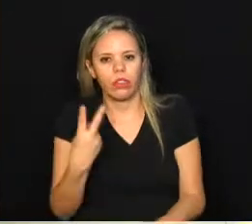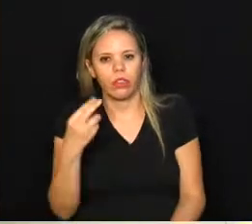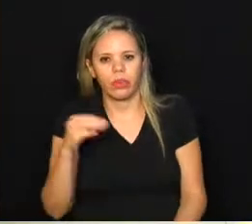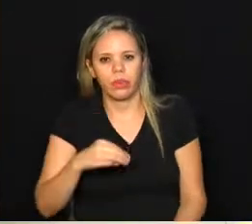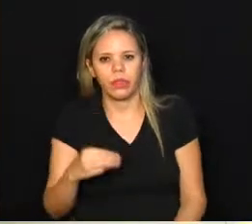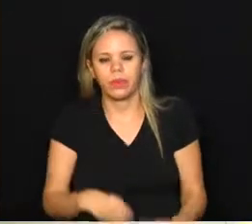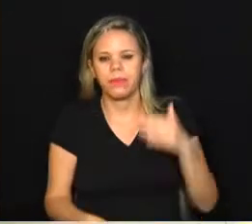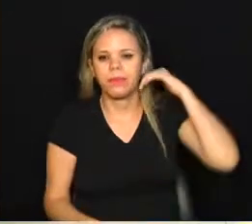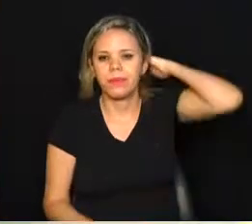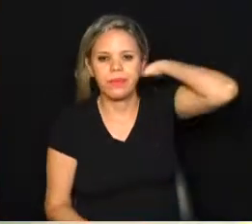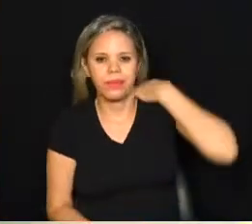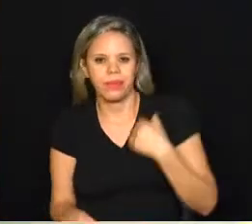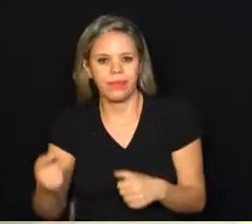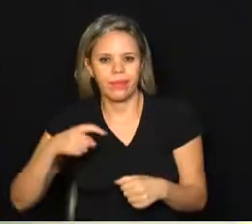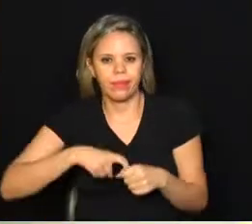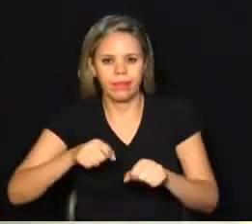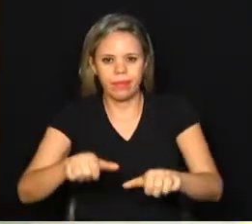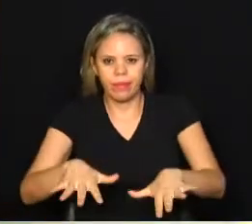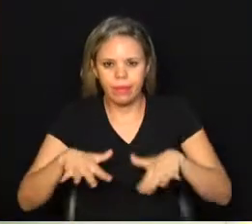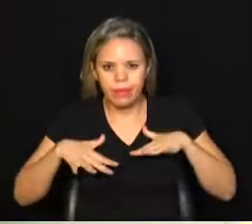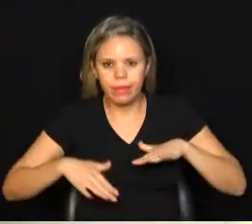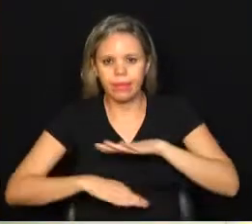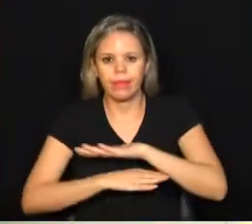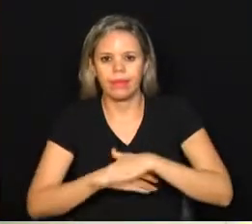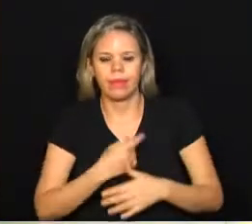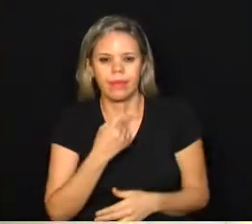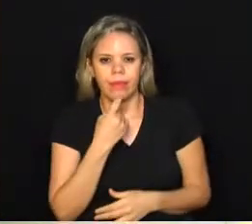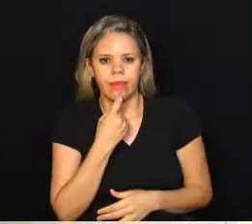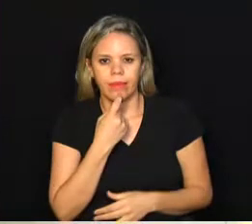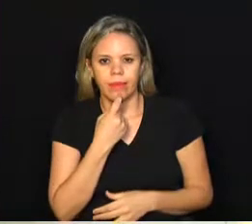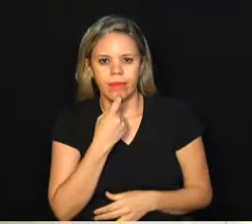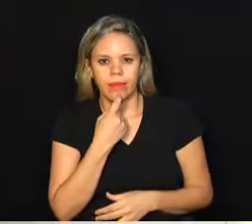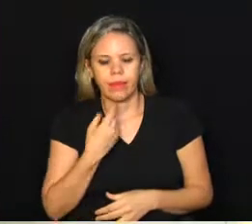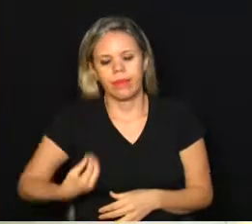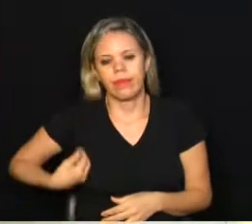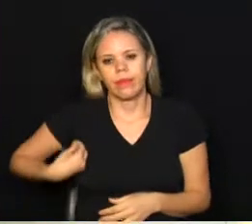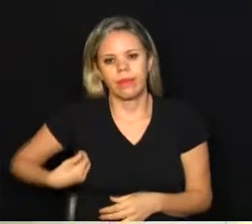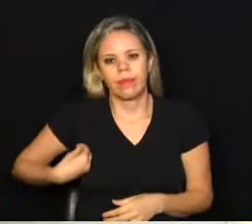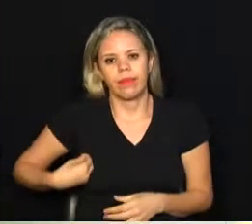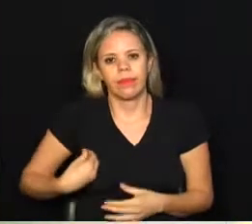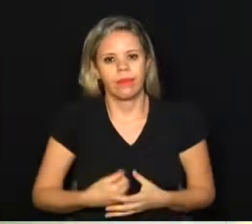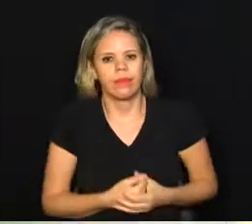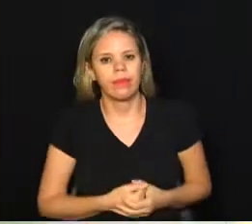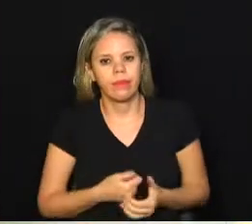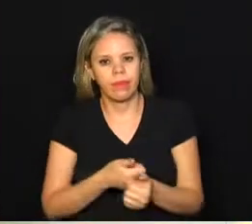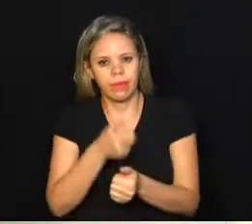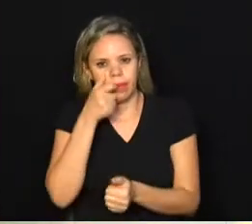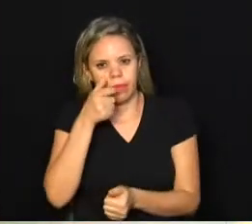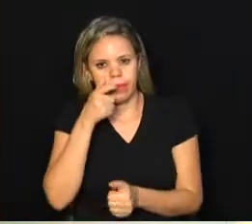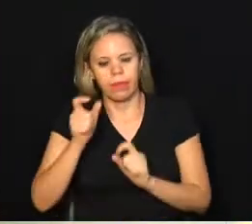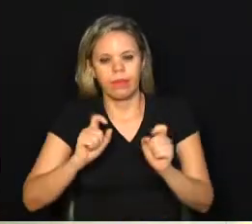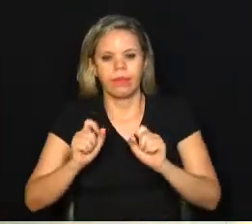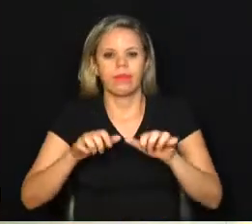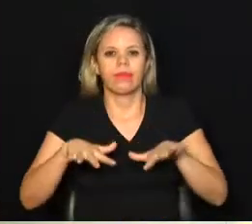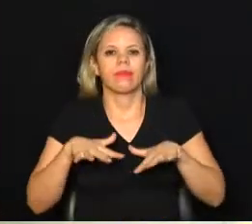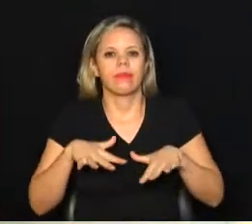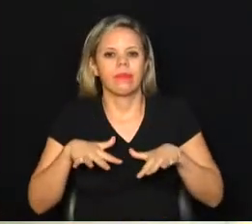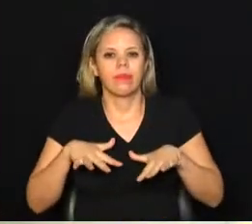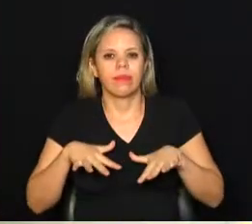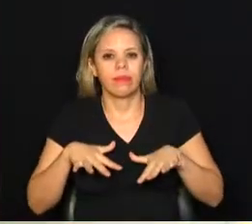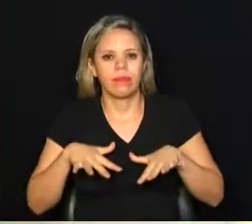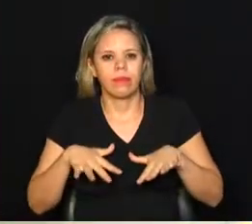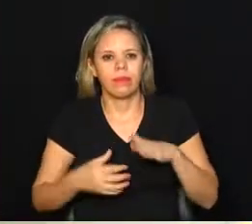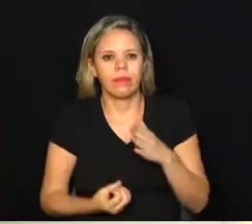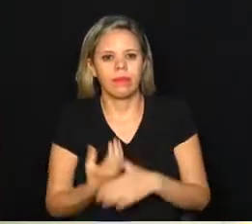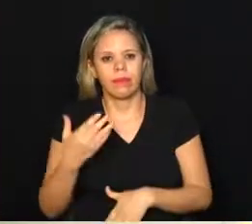16h02. Estamos de volta ao plenário da Câmara Municipal de Campinas, ao vivo, para acompanhar mais uma atividade legislativa que ocorre